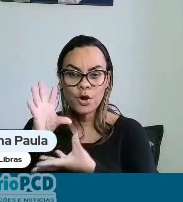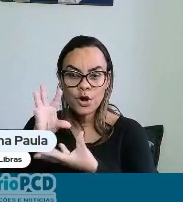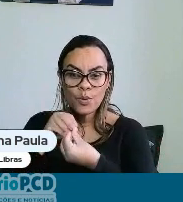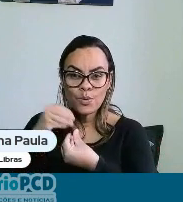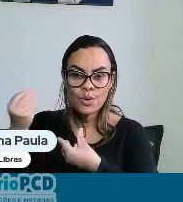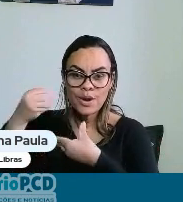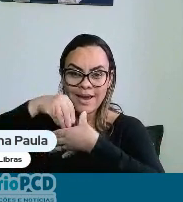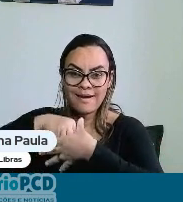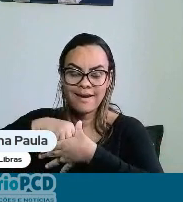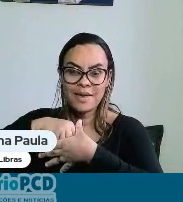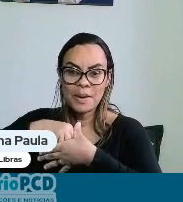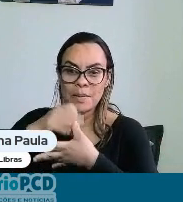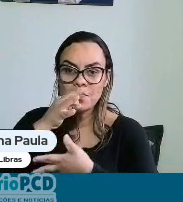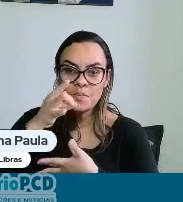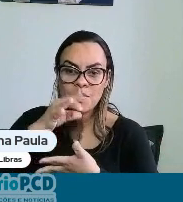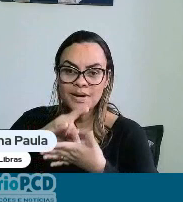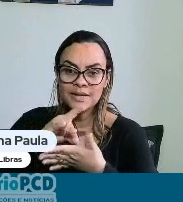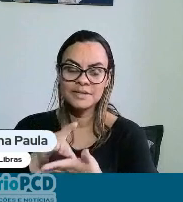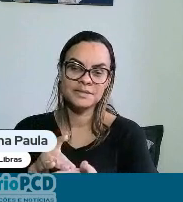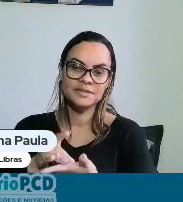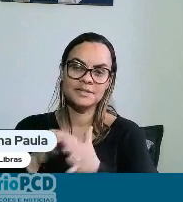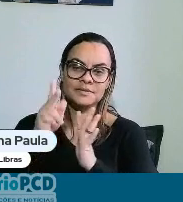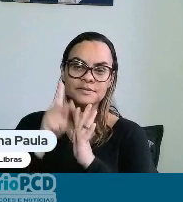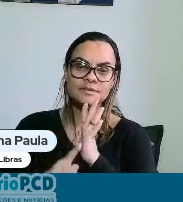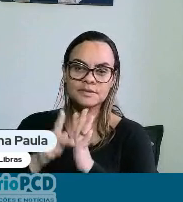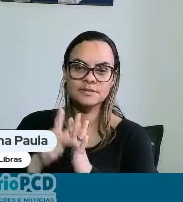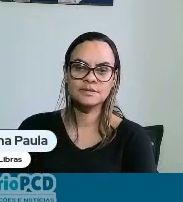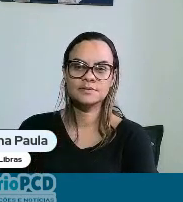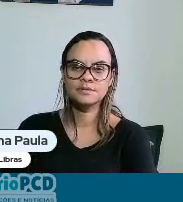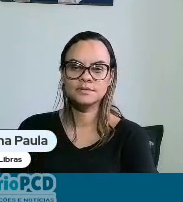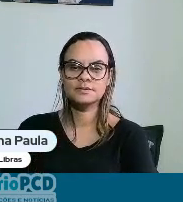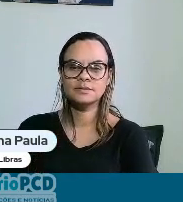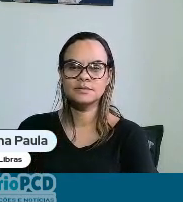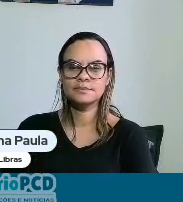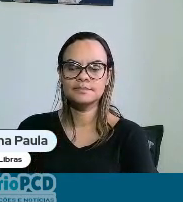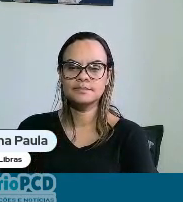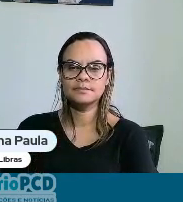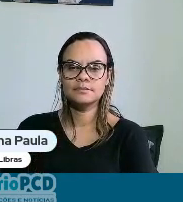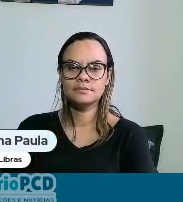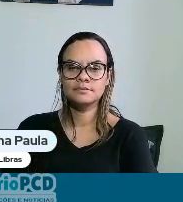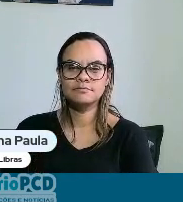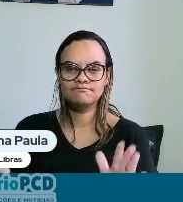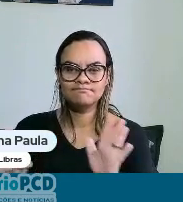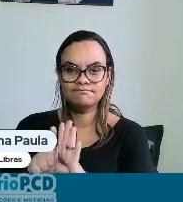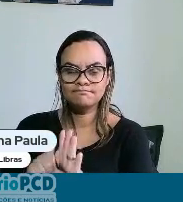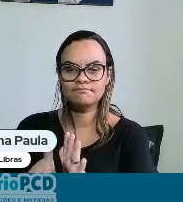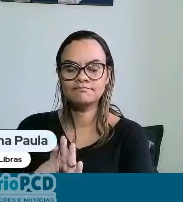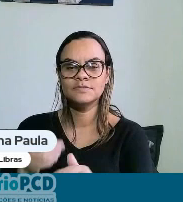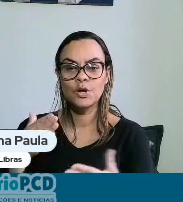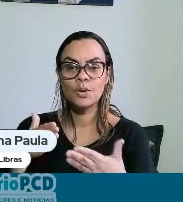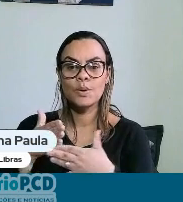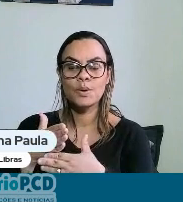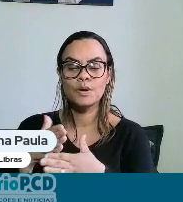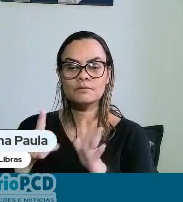elementos colocados no projeto de emenda constitucional, de legislação complementar, de